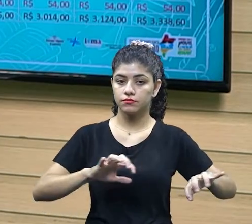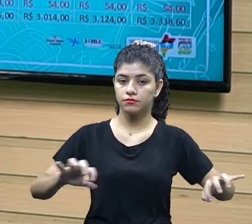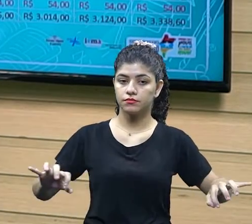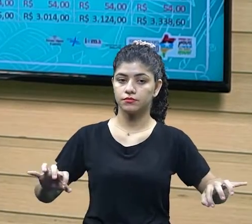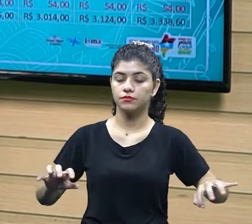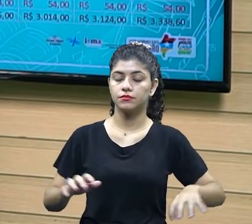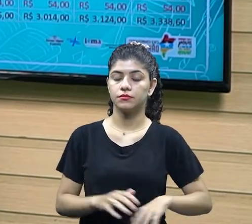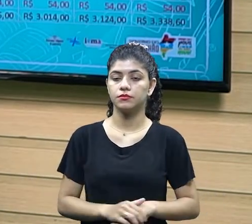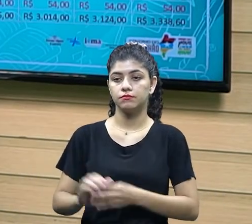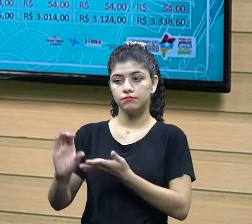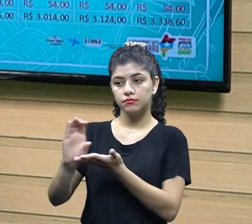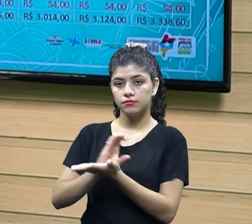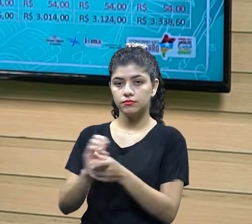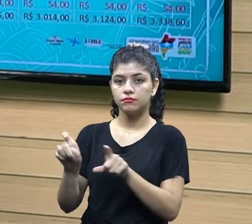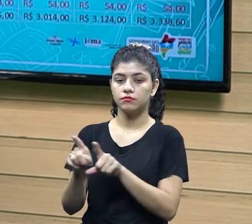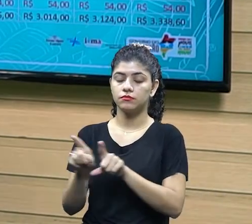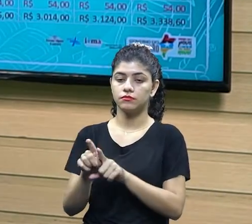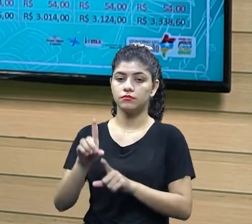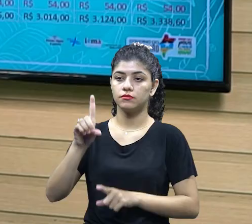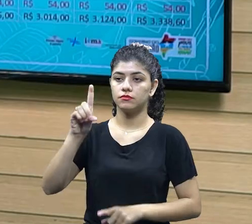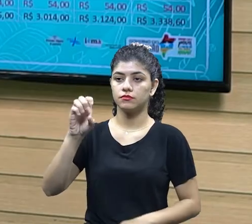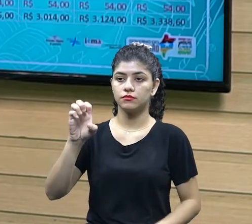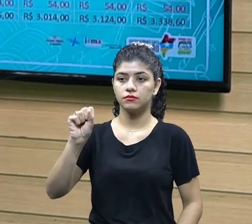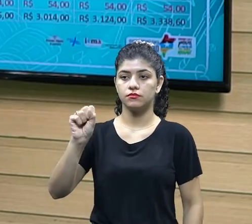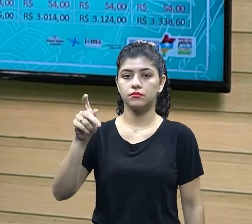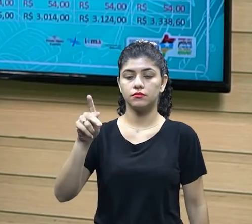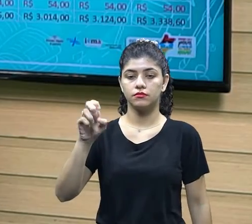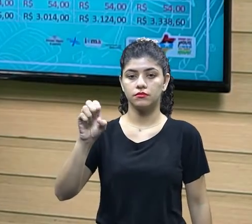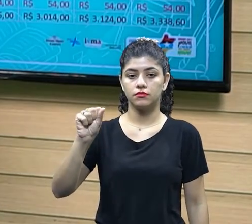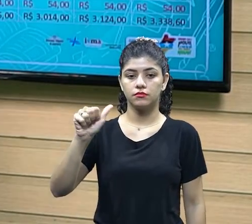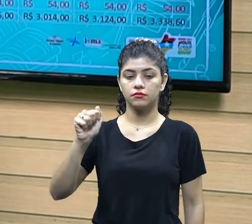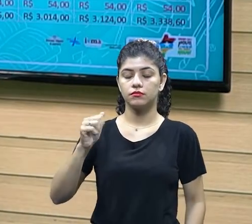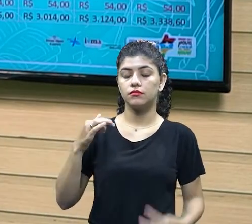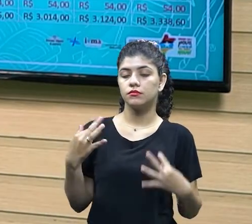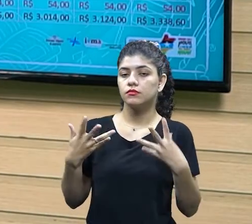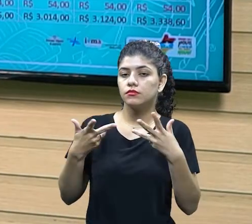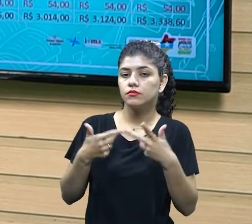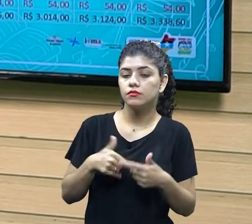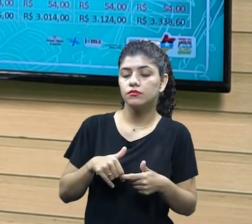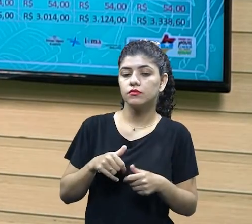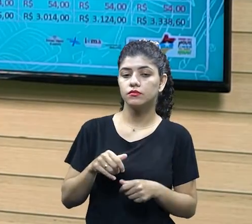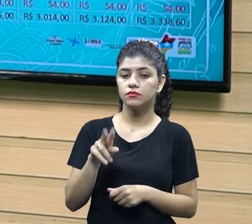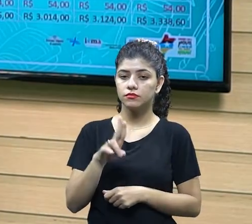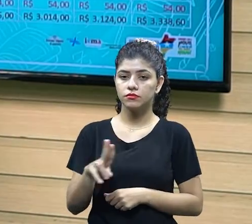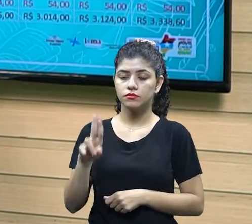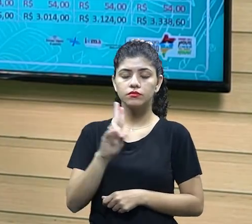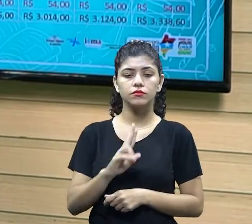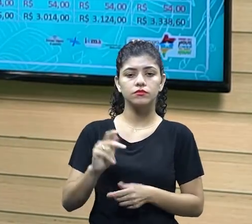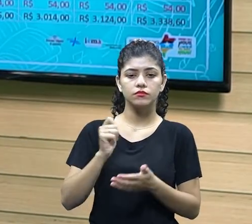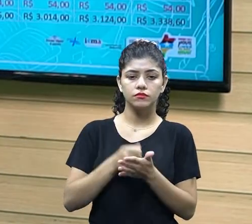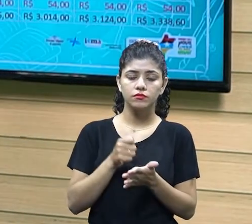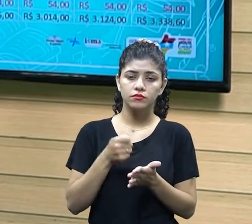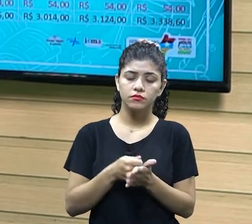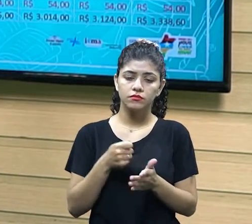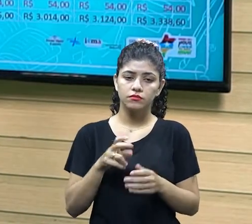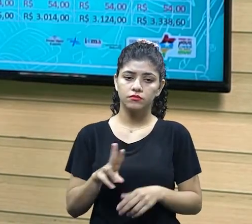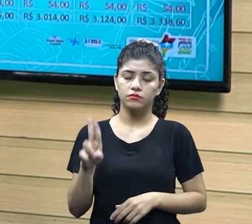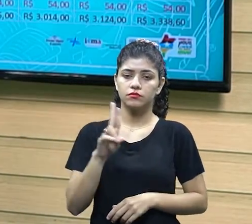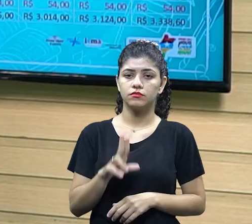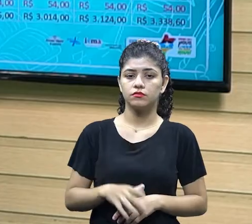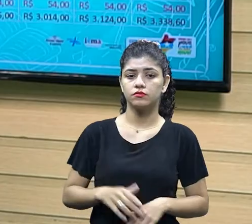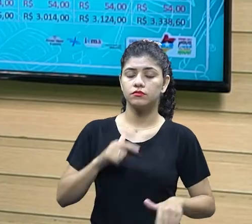custo e o que é despesa. Professor, o que é custo? É todo o gasto, todo o sacrifício financeiro